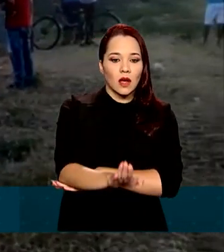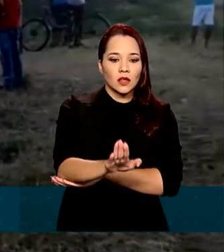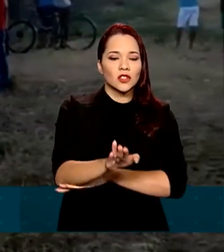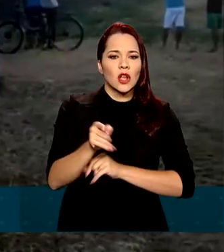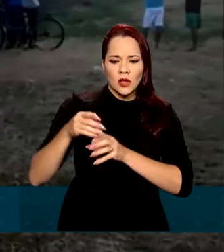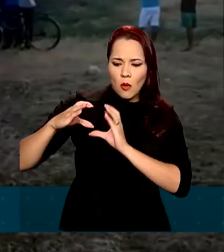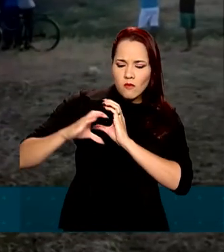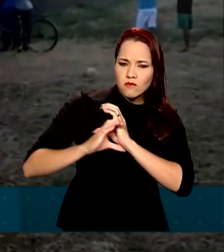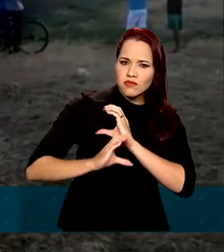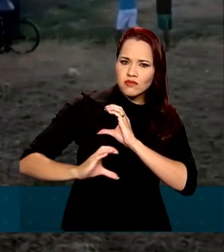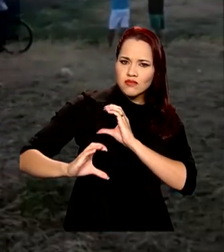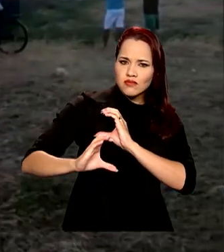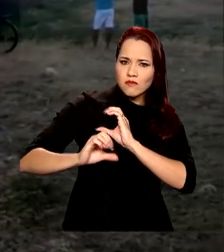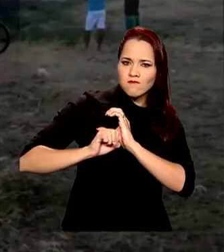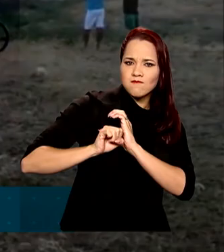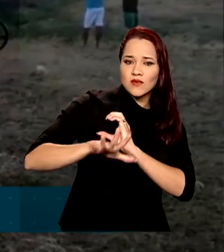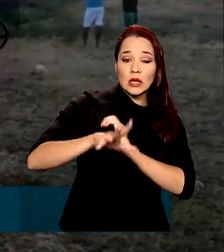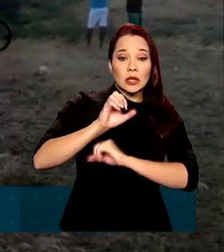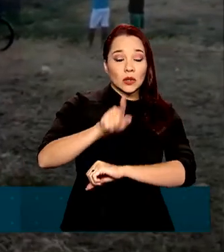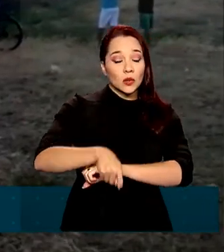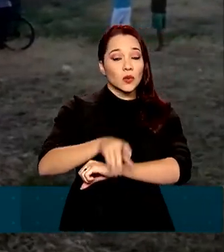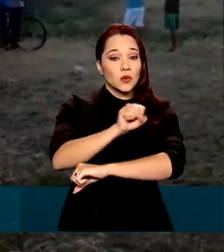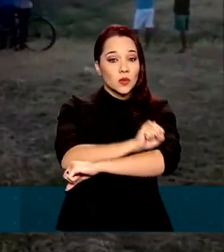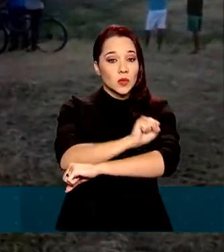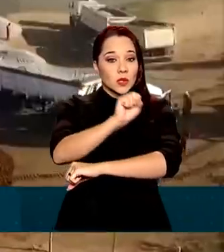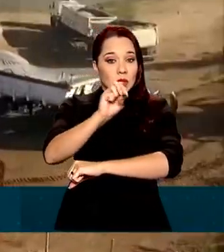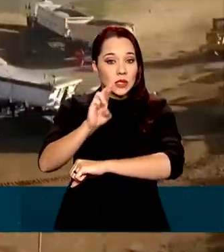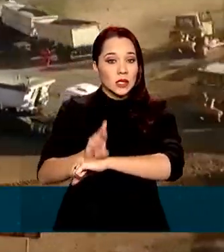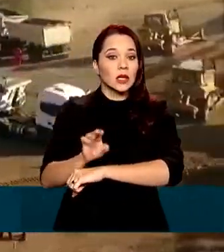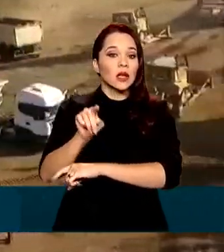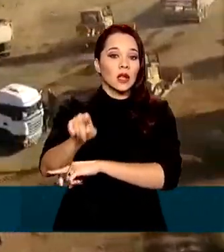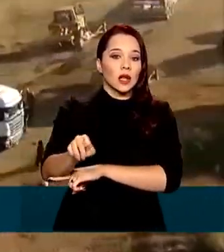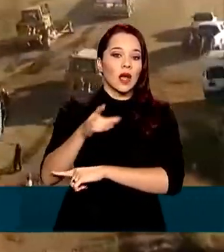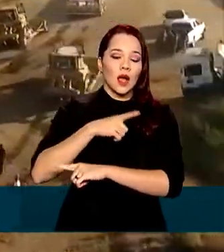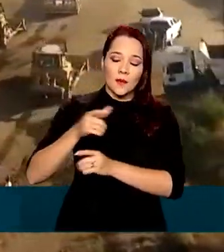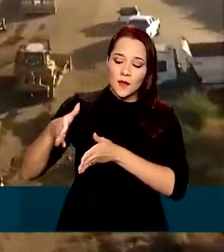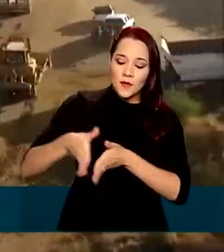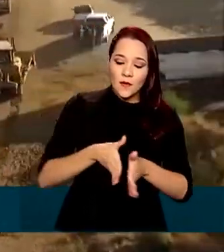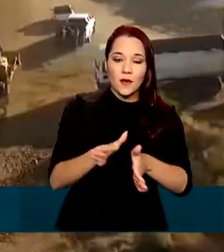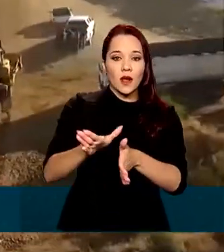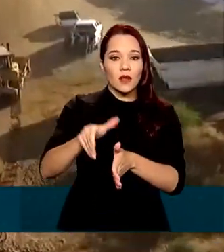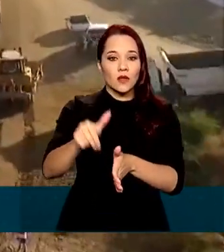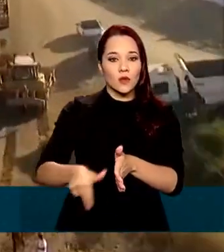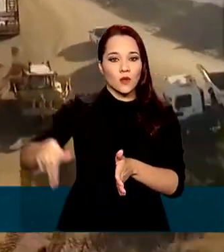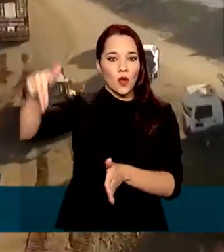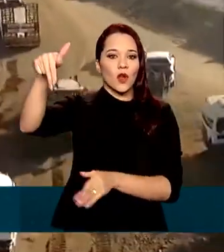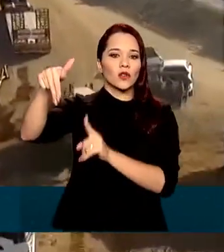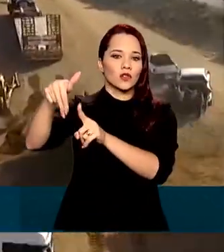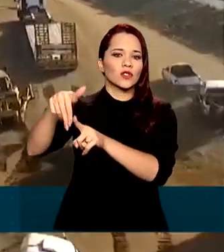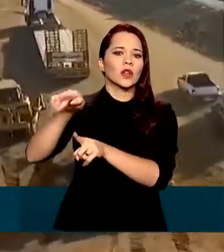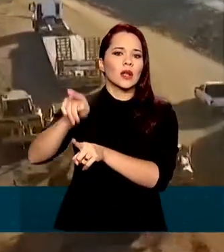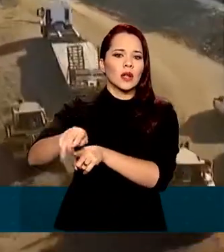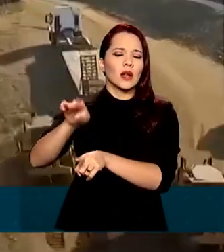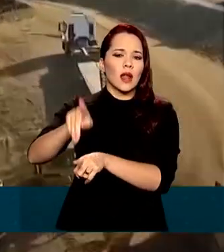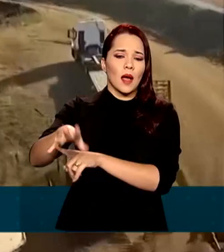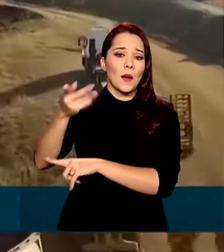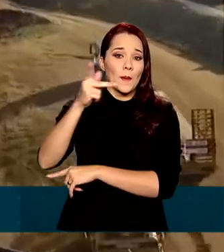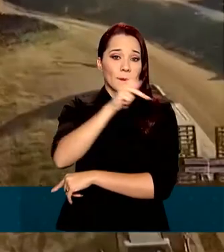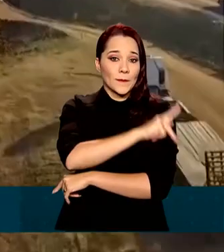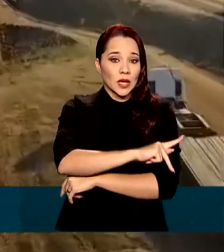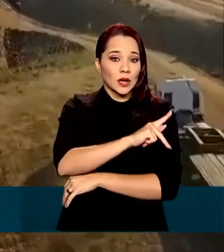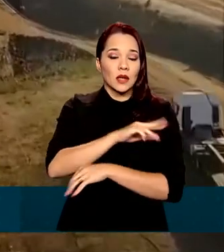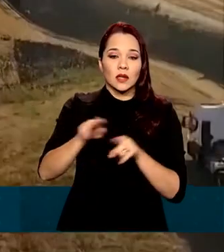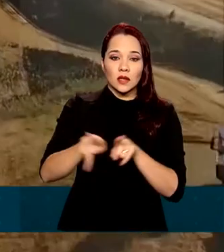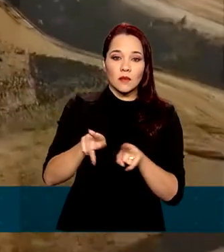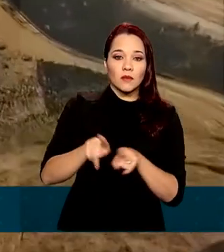que permite a passagem das águas do reservatório Jati para o trecho do Eixo Norte, em direção a Paraíba e ao